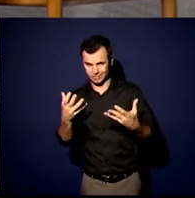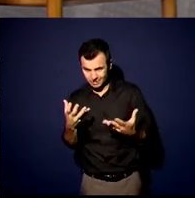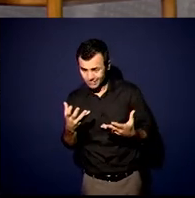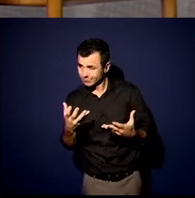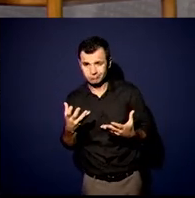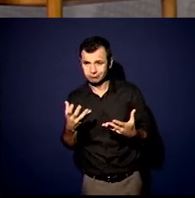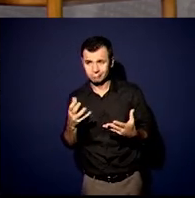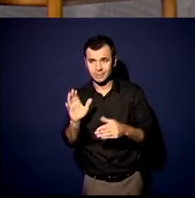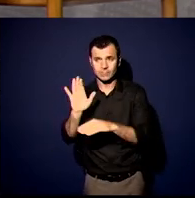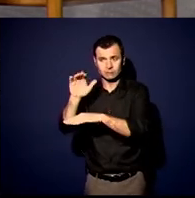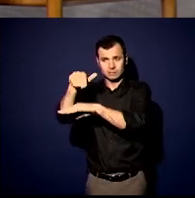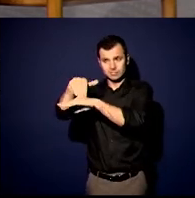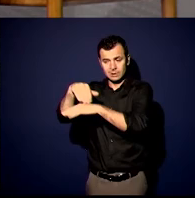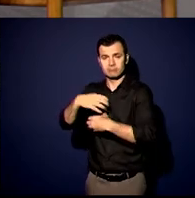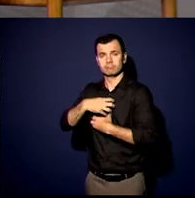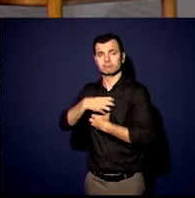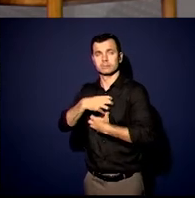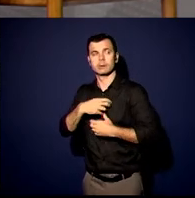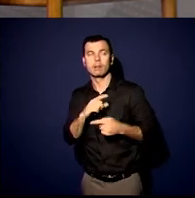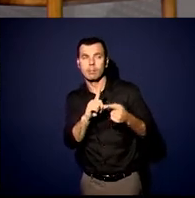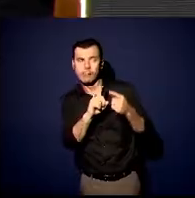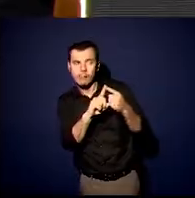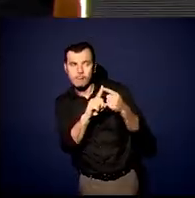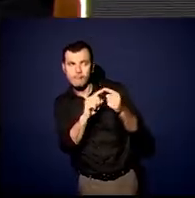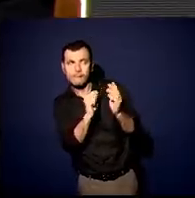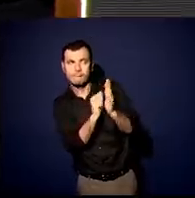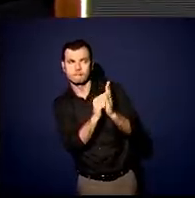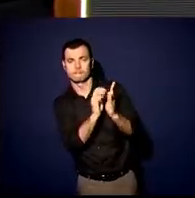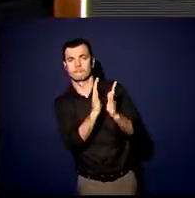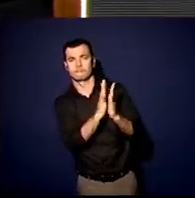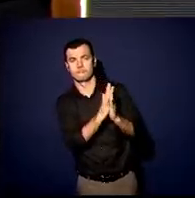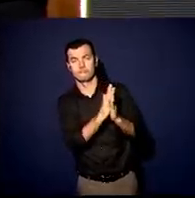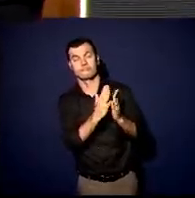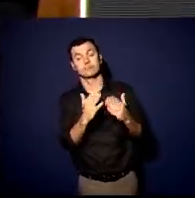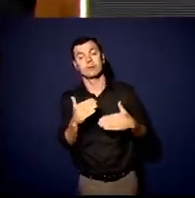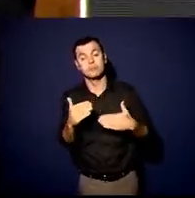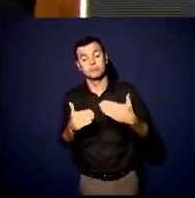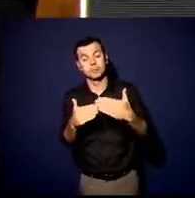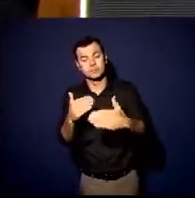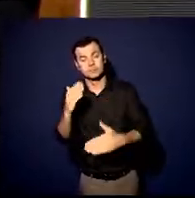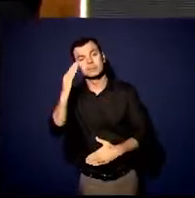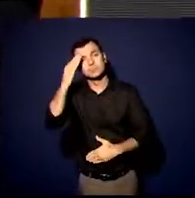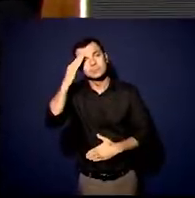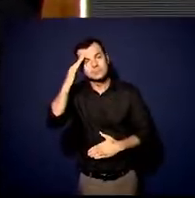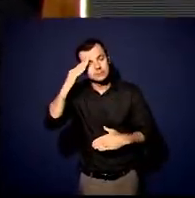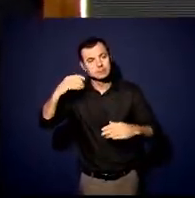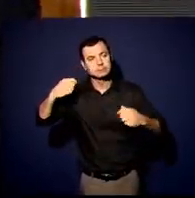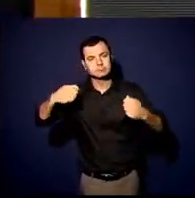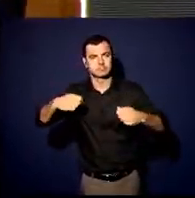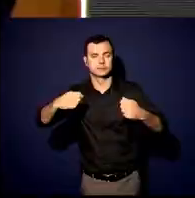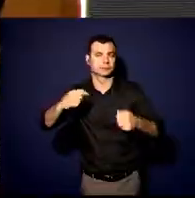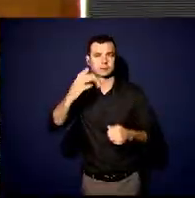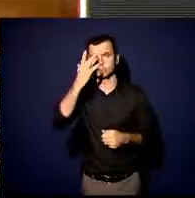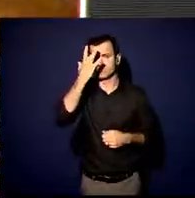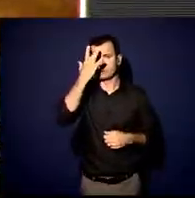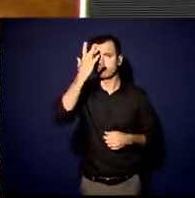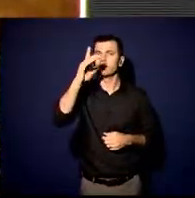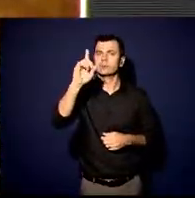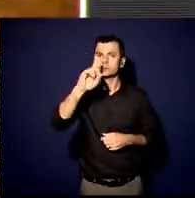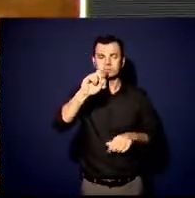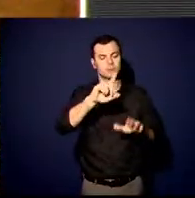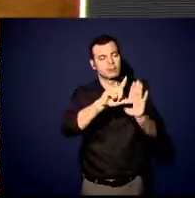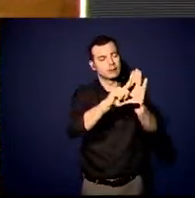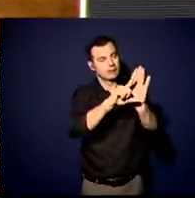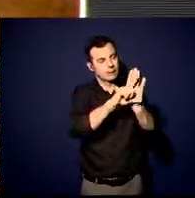é vingança e nós precisamos Entender esse processo que é difícil de vencer de forma a alterar